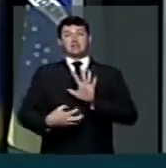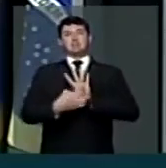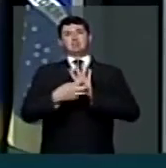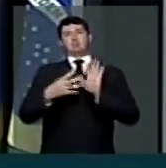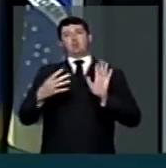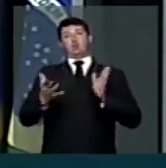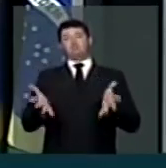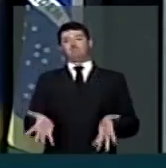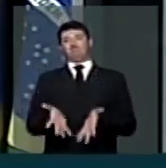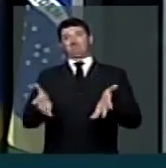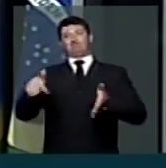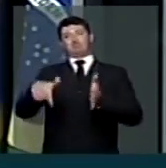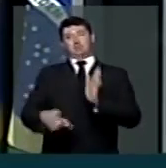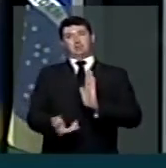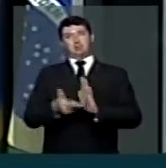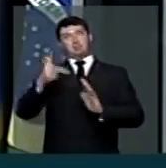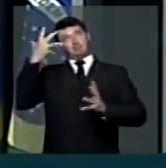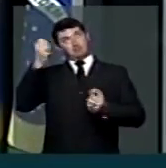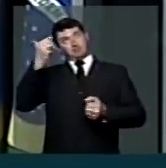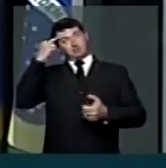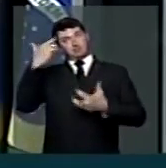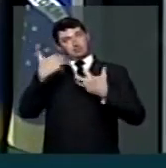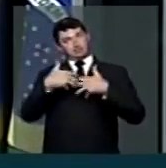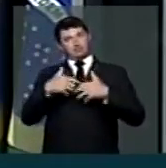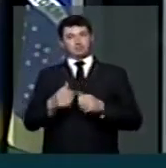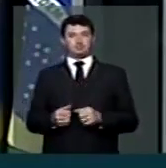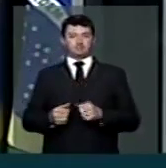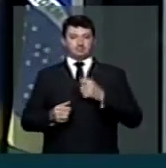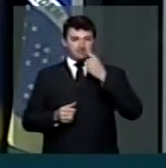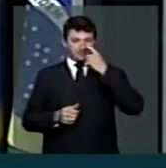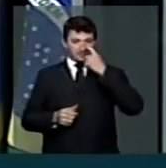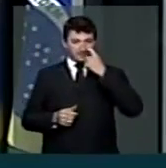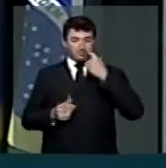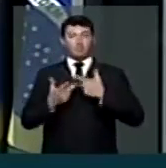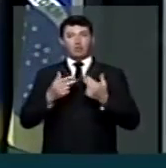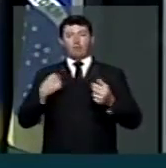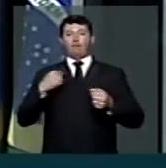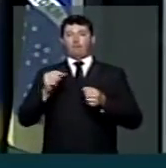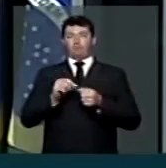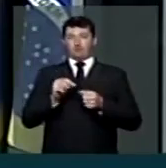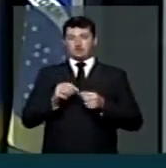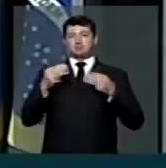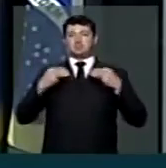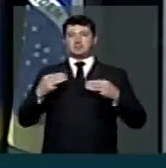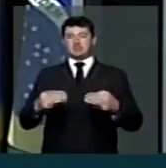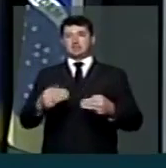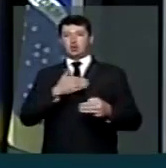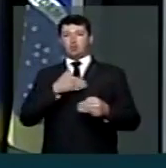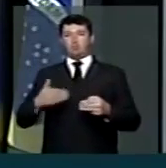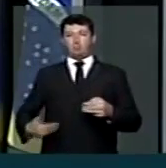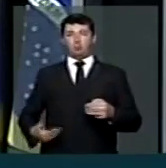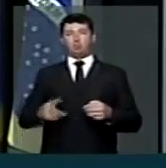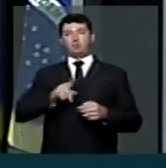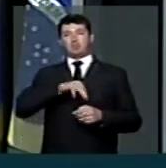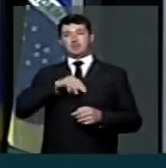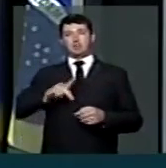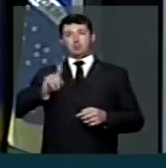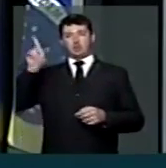para estimular essa casa a uma reflexão. Algo que já fiz com o Ministério Público de Minas, com